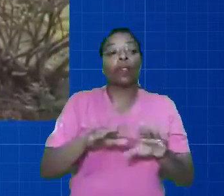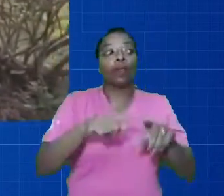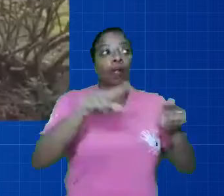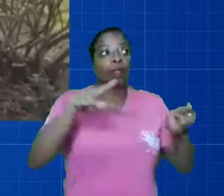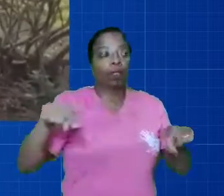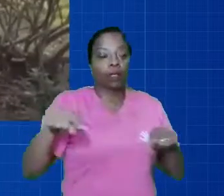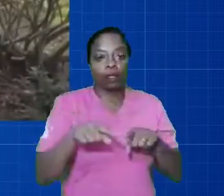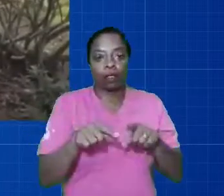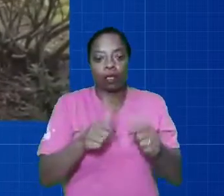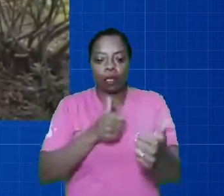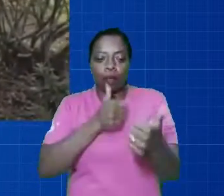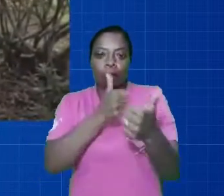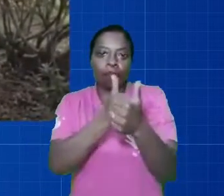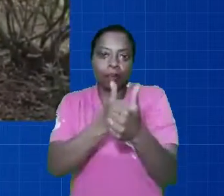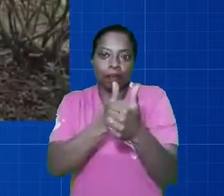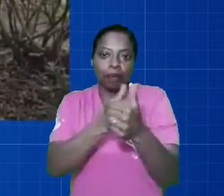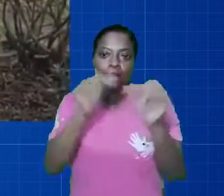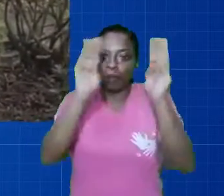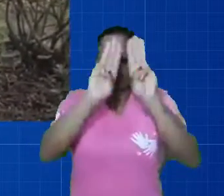essa casa aqui,